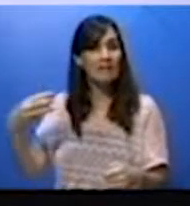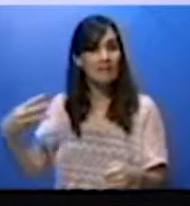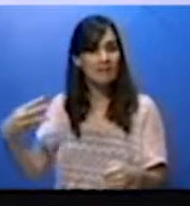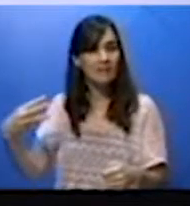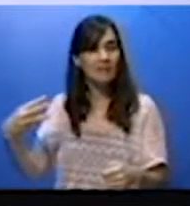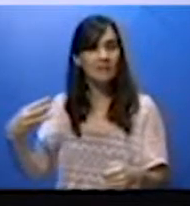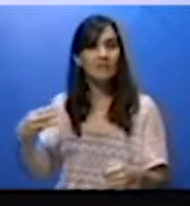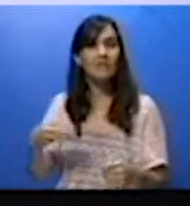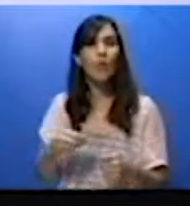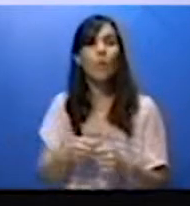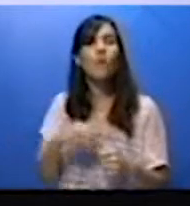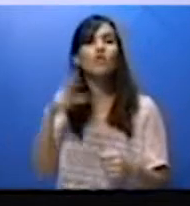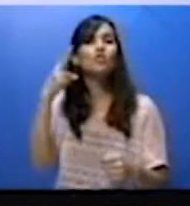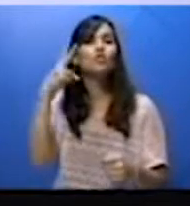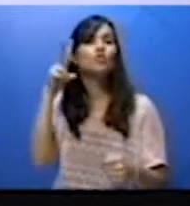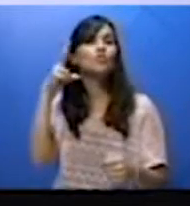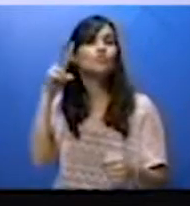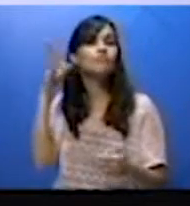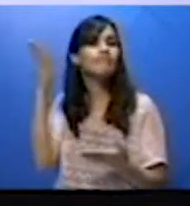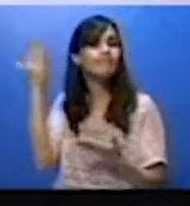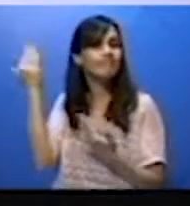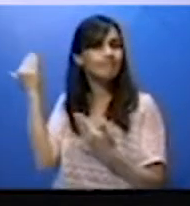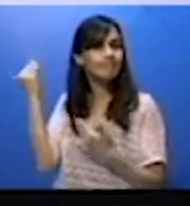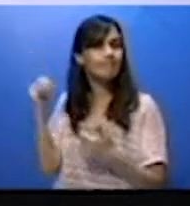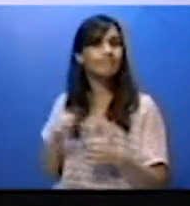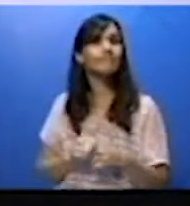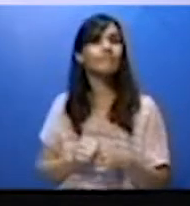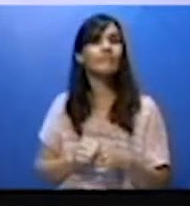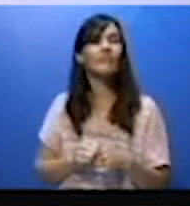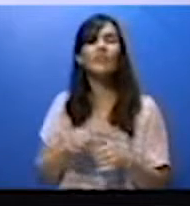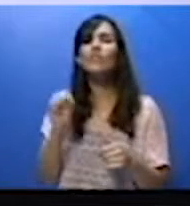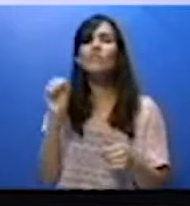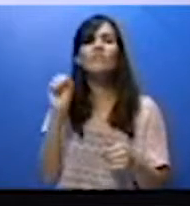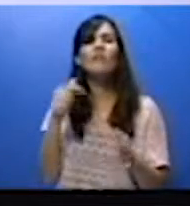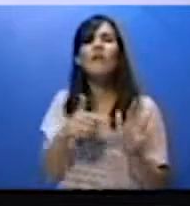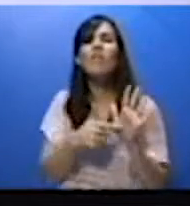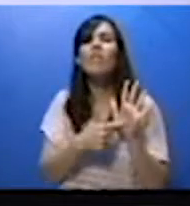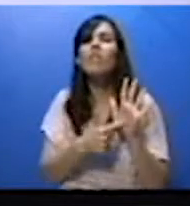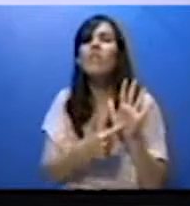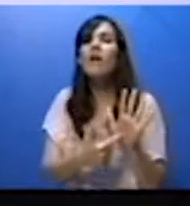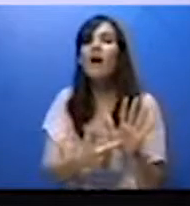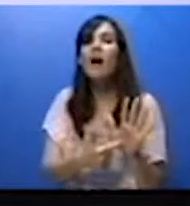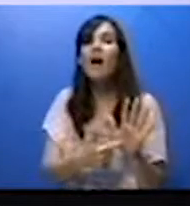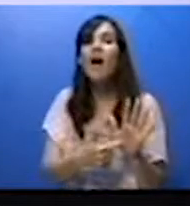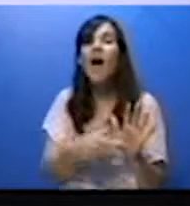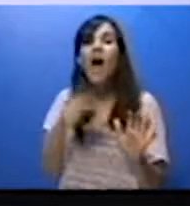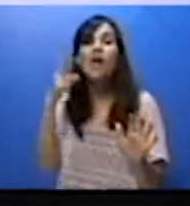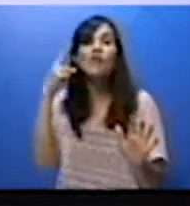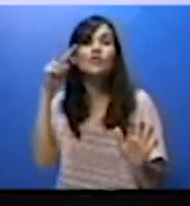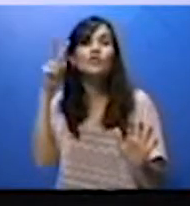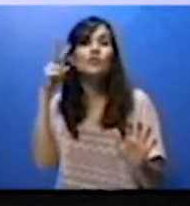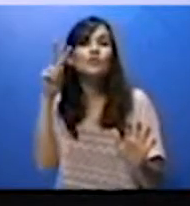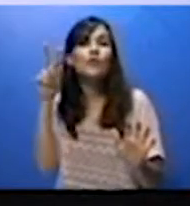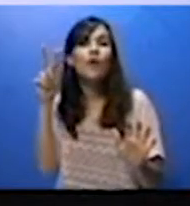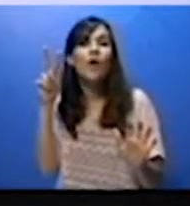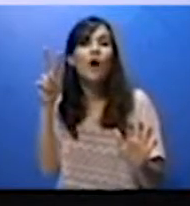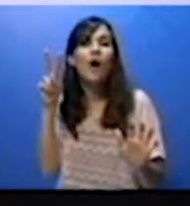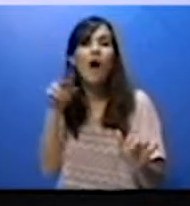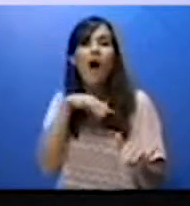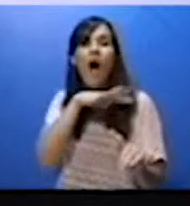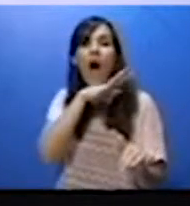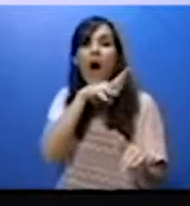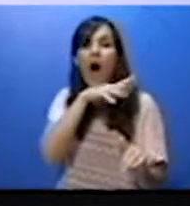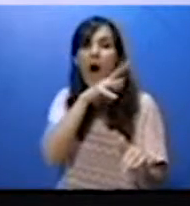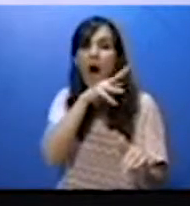fábula uma fábula que vai retratar a história da honda e do